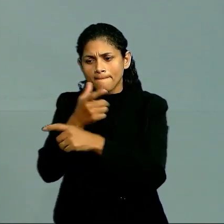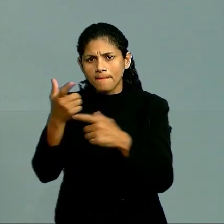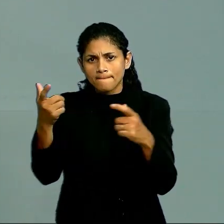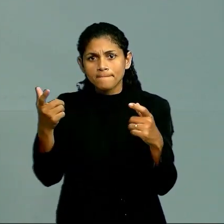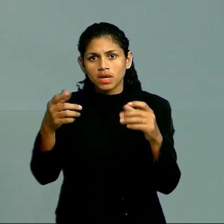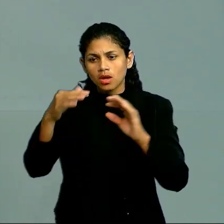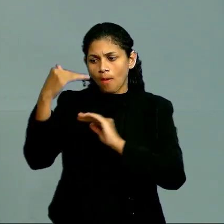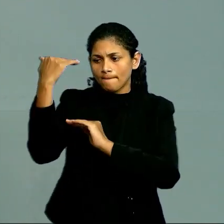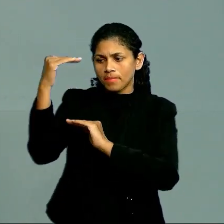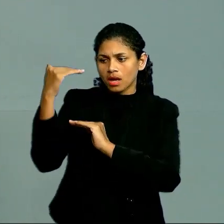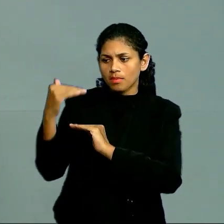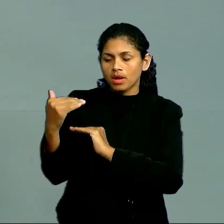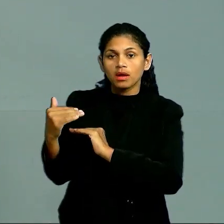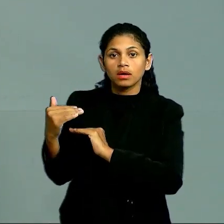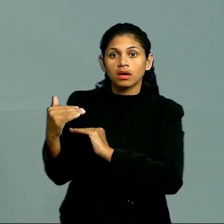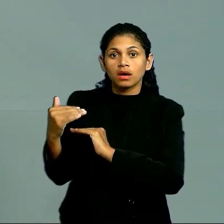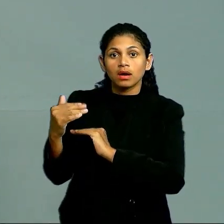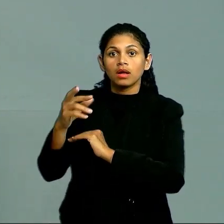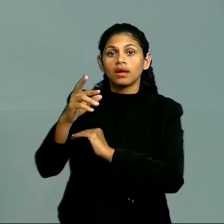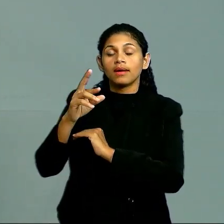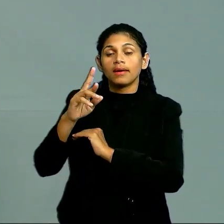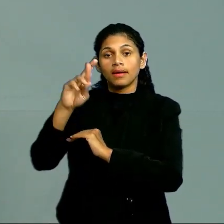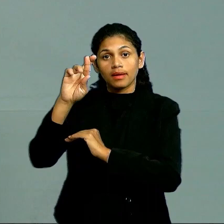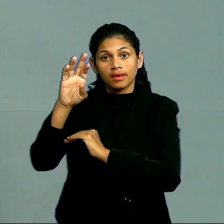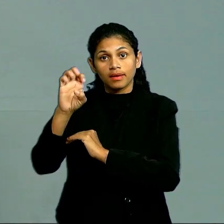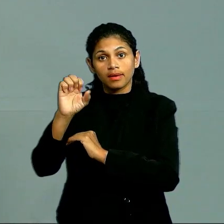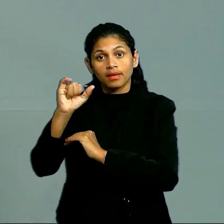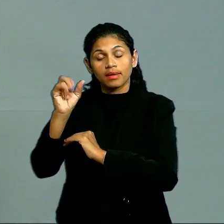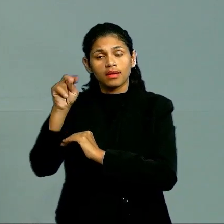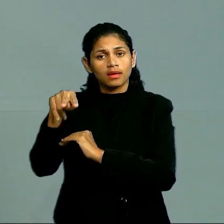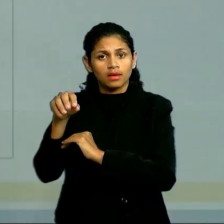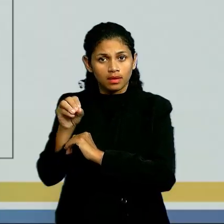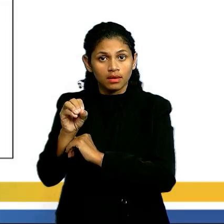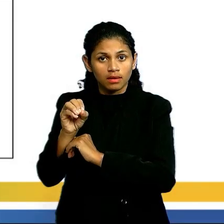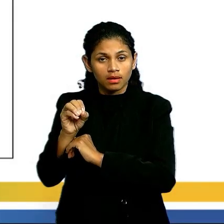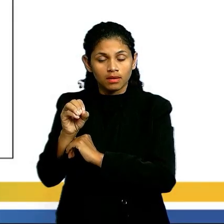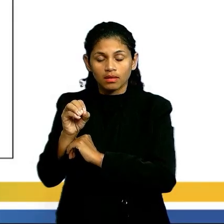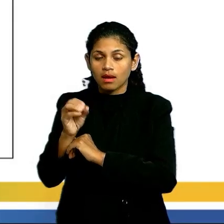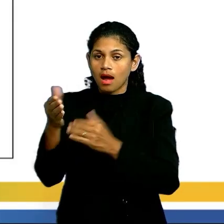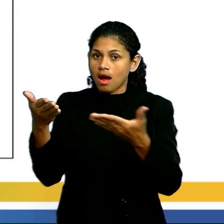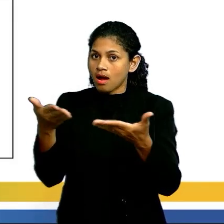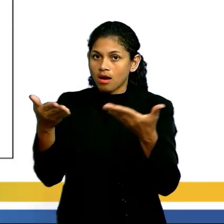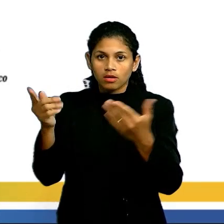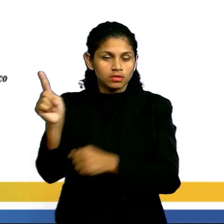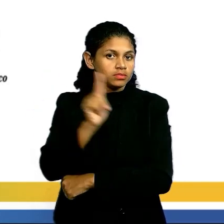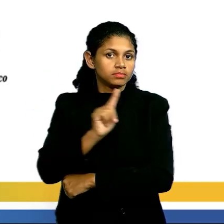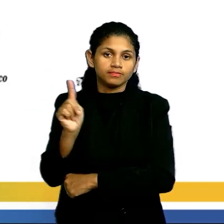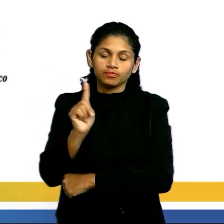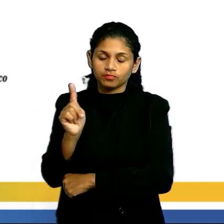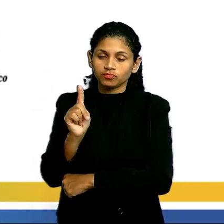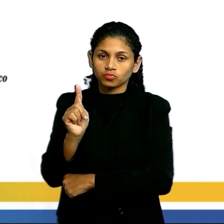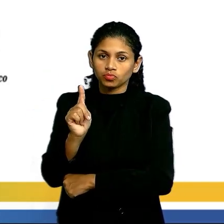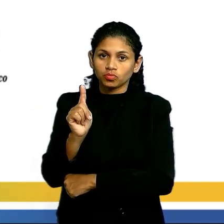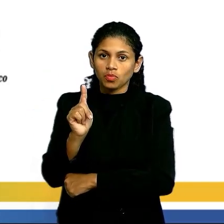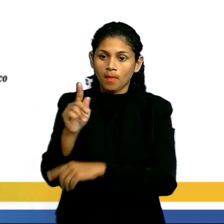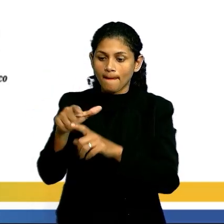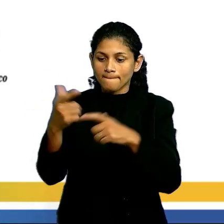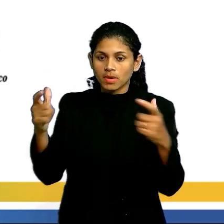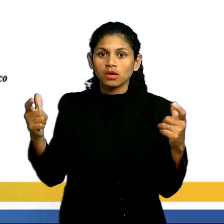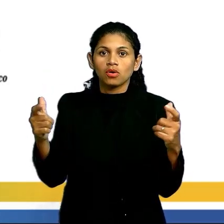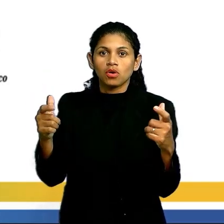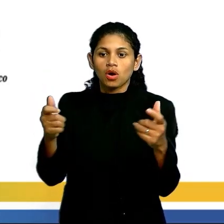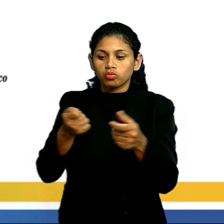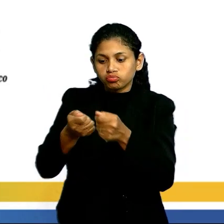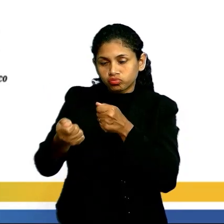era o reino? Não é reino mais, agora é domínio, tá certo? E com isso, pessoal, então tá